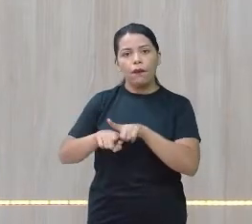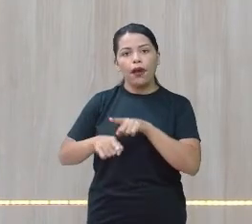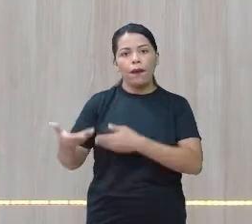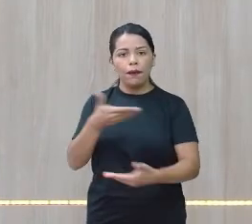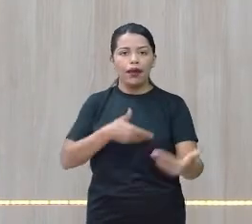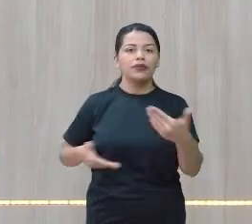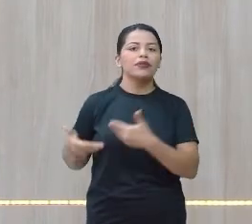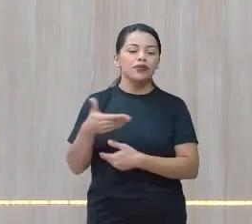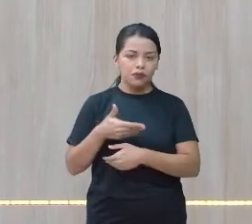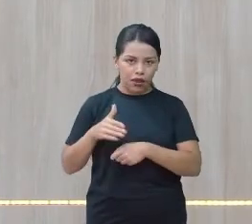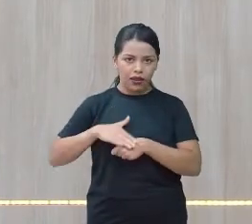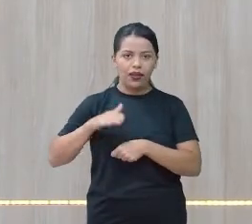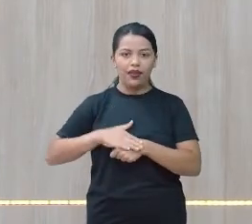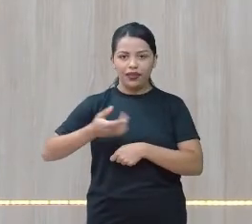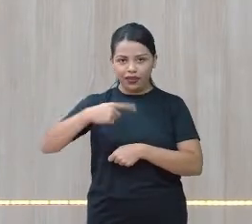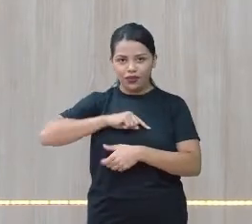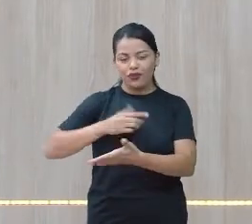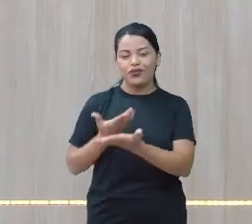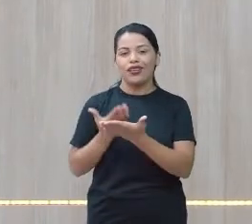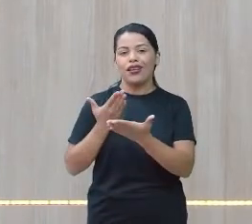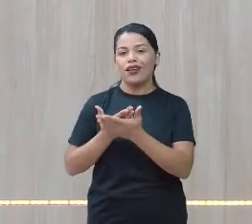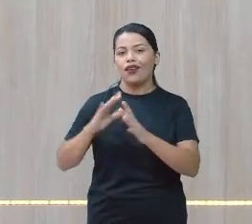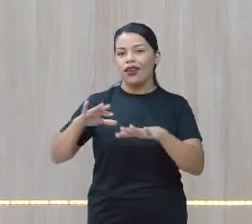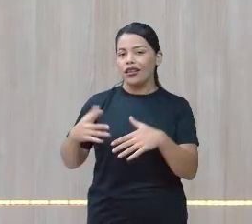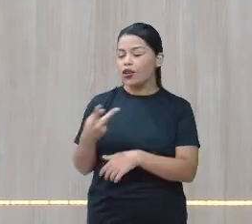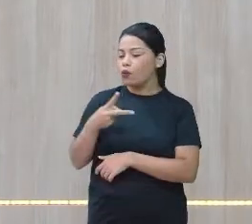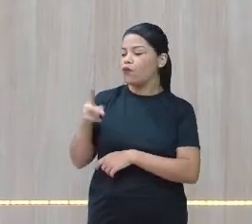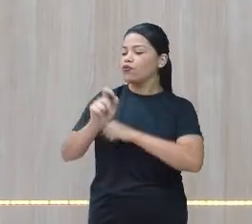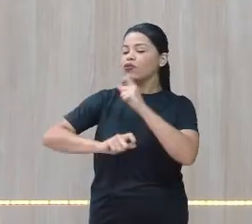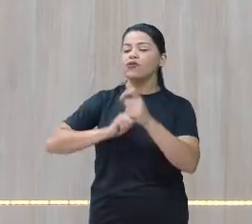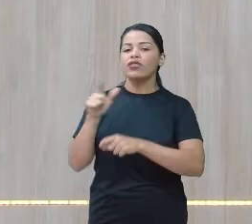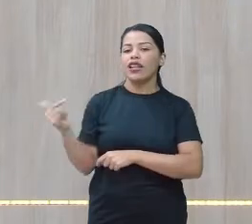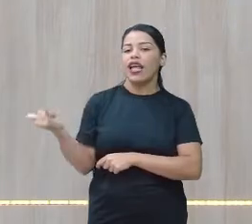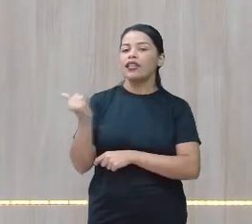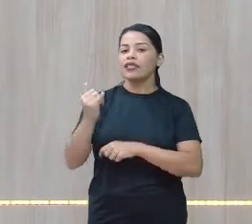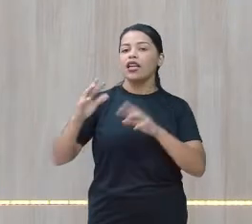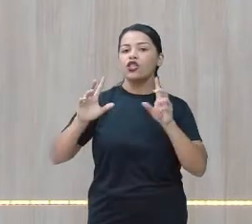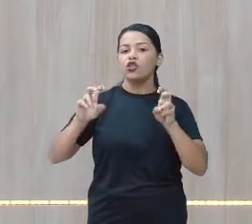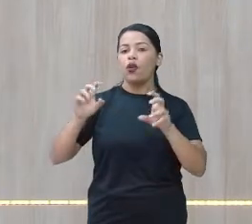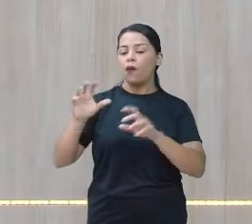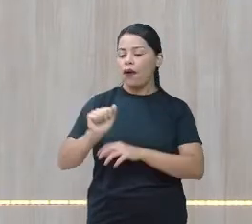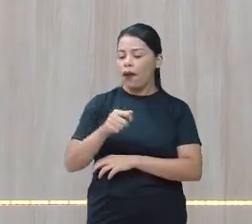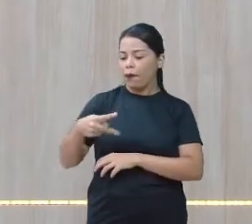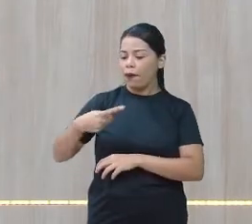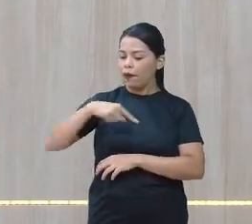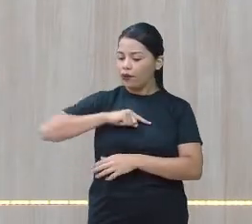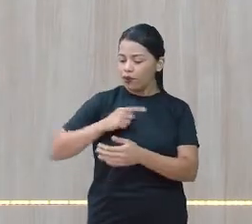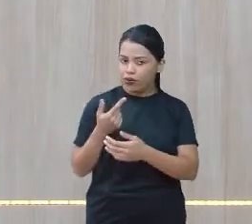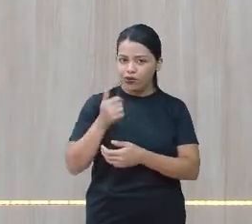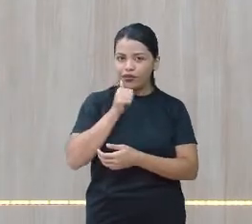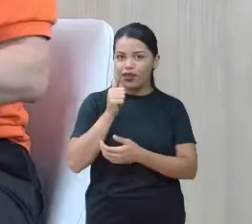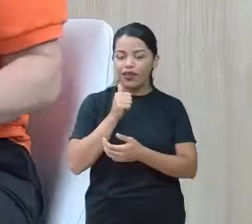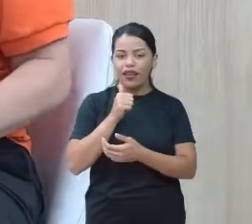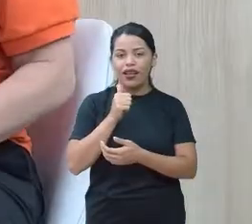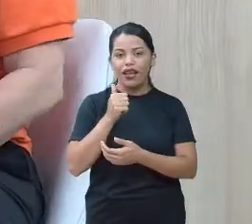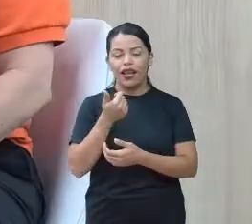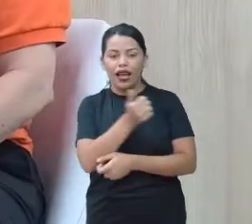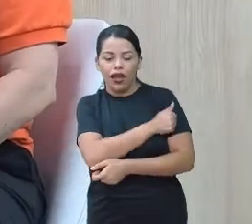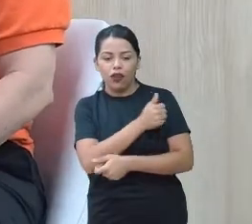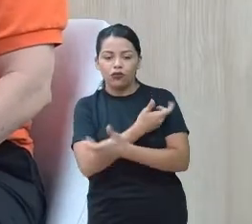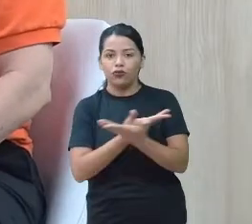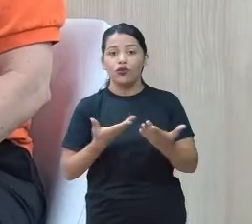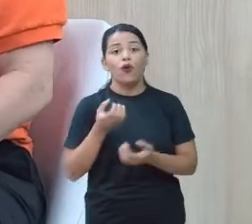ativamente também na nossa aula. E aí, Cláudia, o que é que você tem aí a dizer em relação ao aplicativo para os nossos alunos? Olá, pessoal, tudo bem